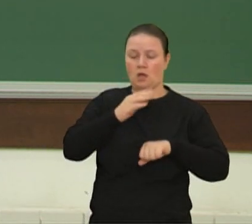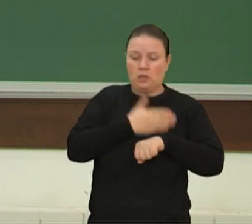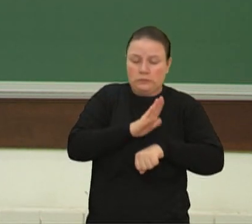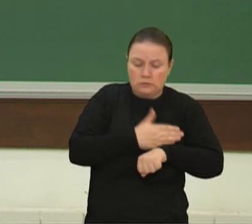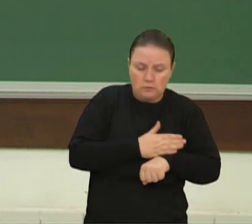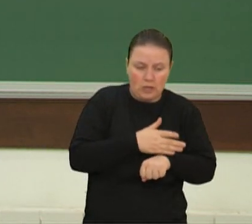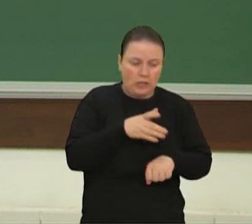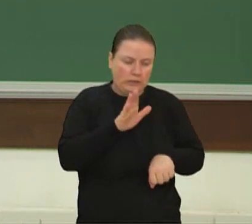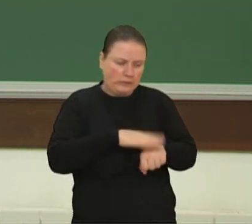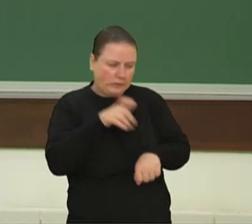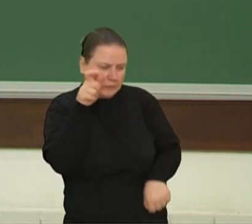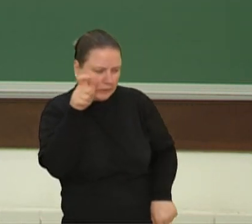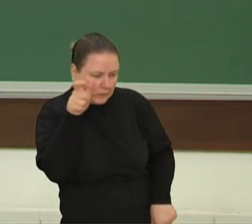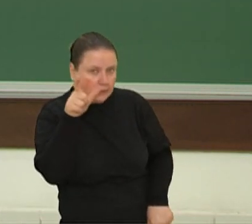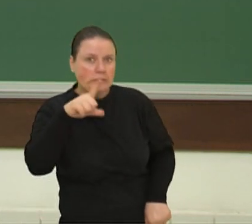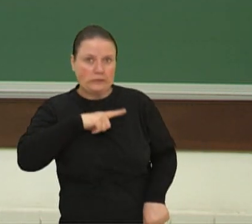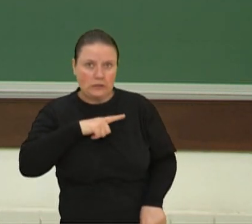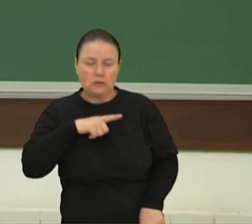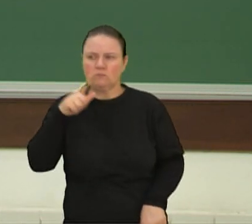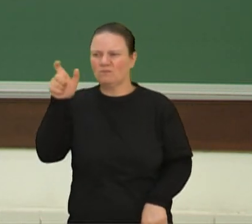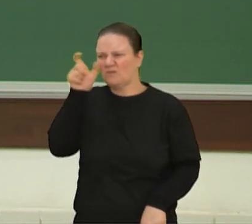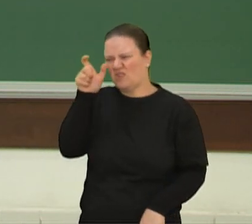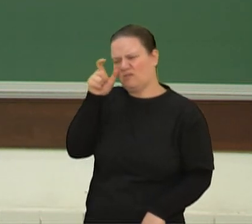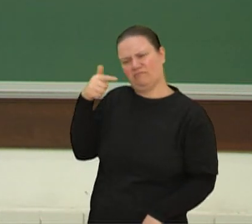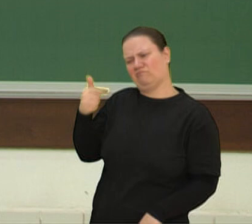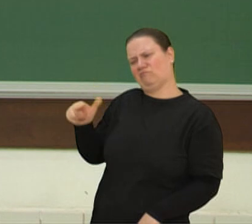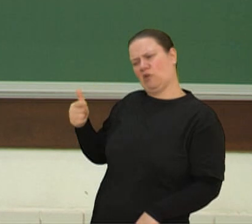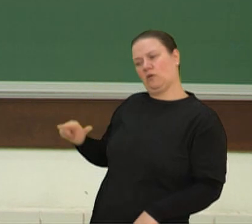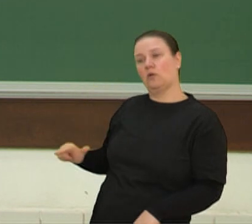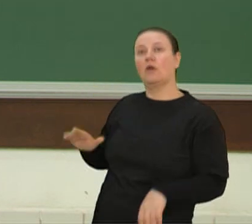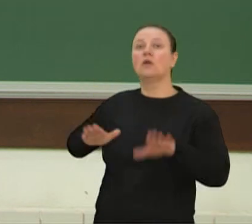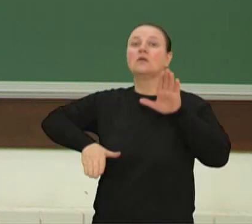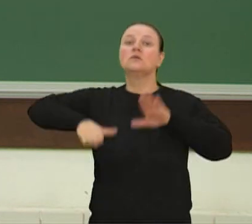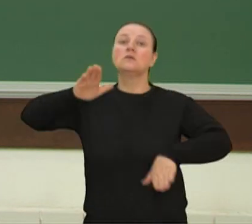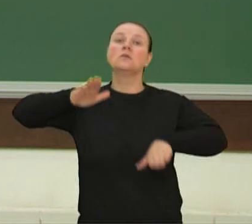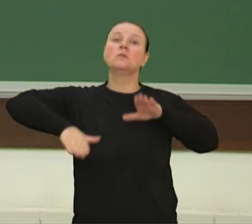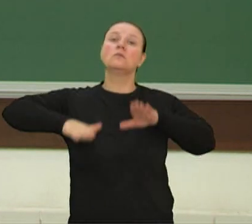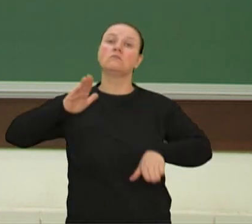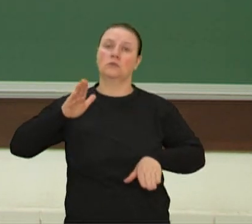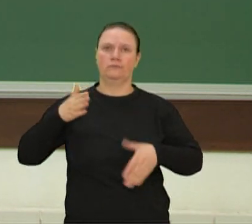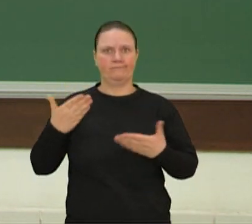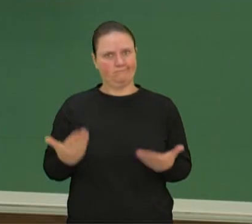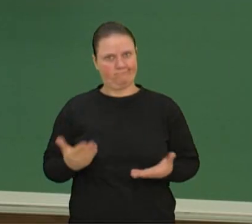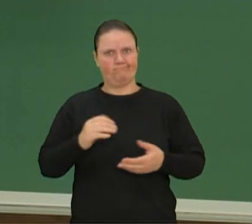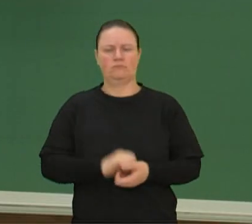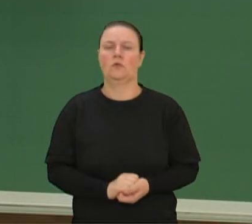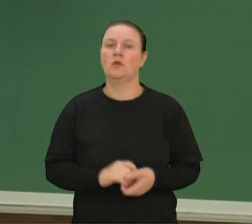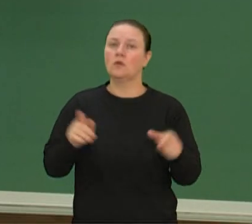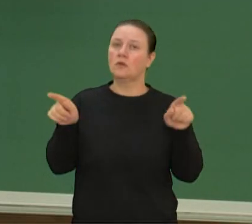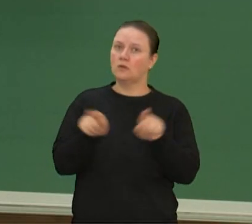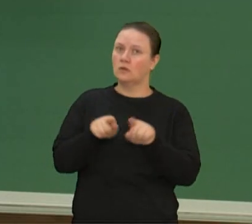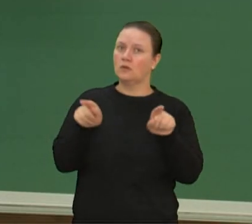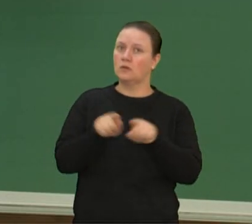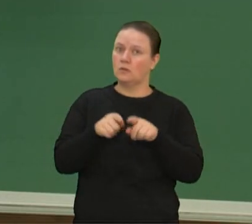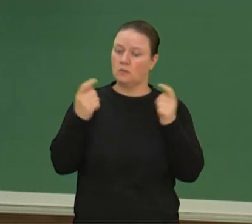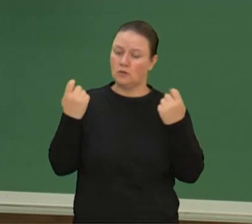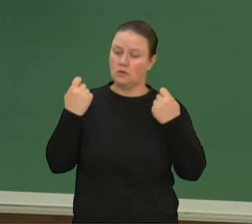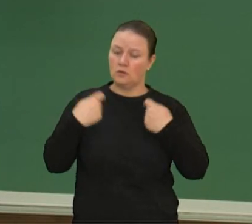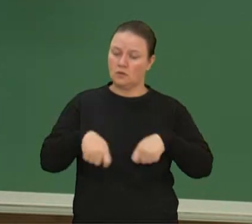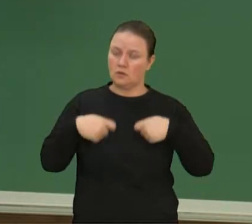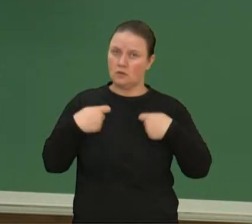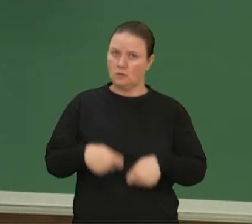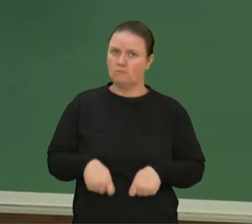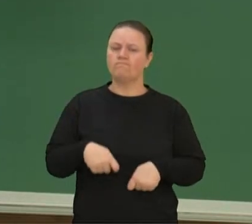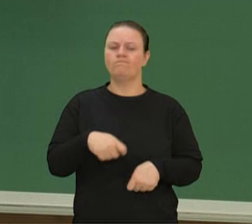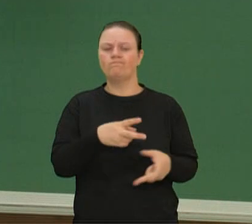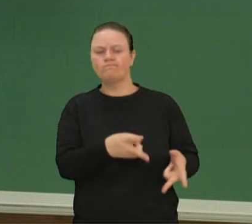interessante que outra. Então, o seu interesse na atividade é um primeiro ponto a ser considerado. E aí, além disso, eu tenho que considerar vários elementos,